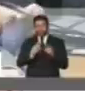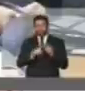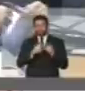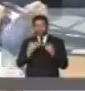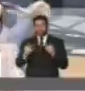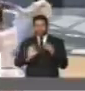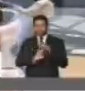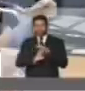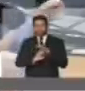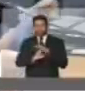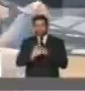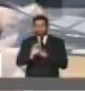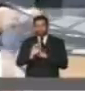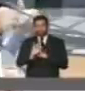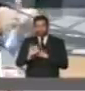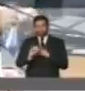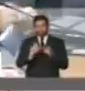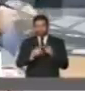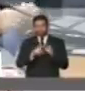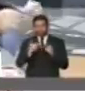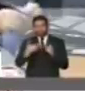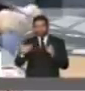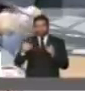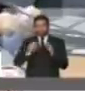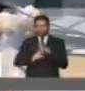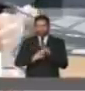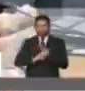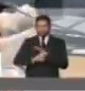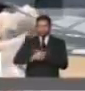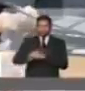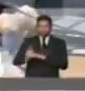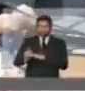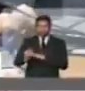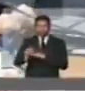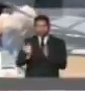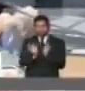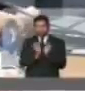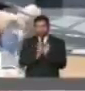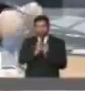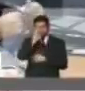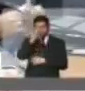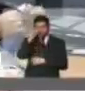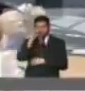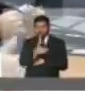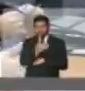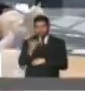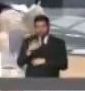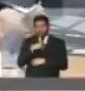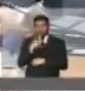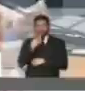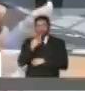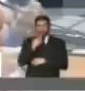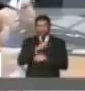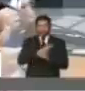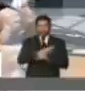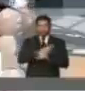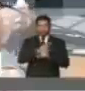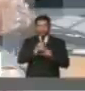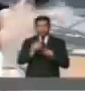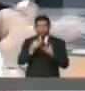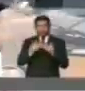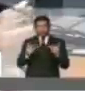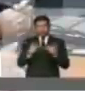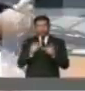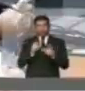de empresas como a Oi e outras várias. E o grupo de Vossa Senhoria foi citado por diversas vezes, e